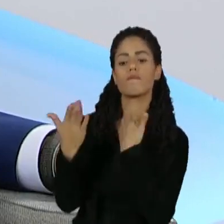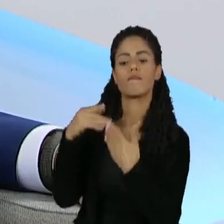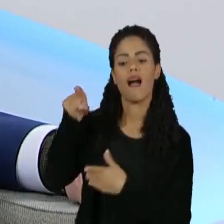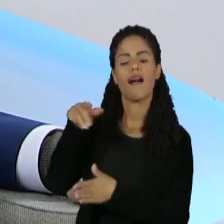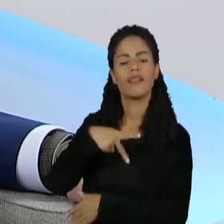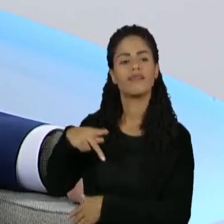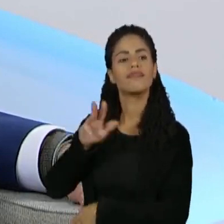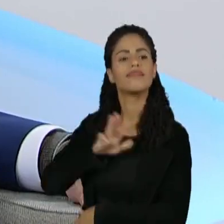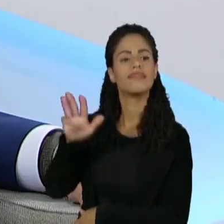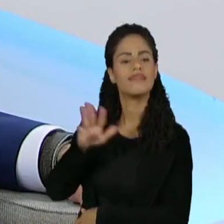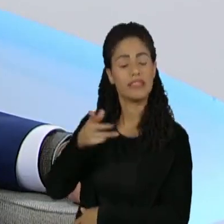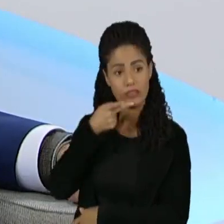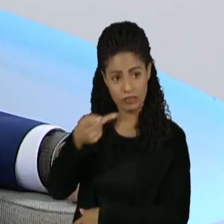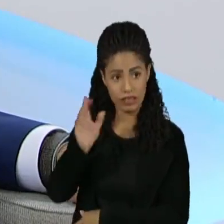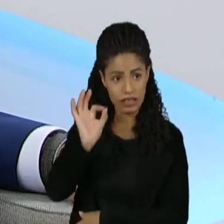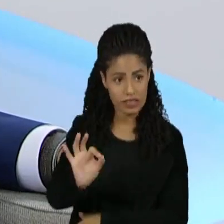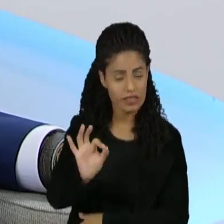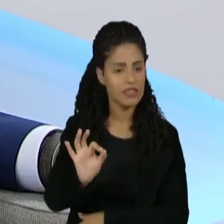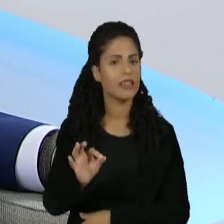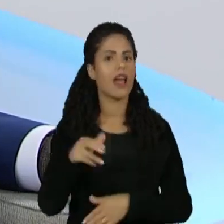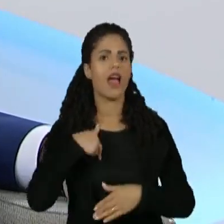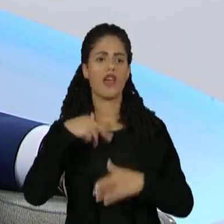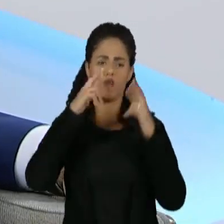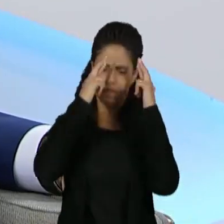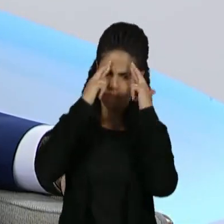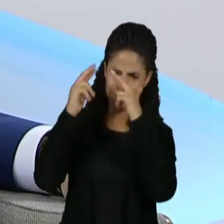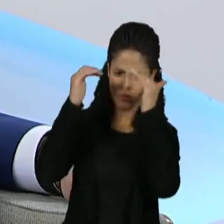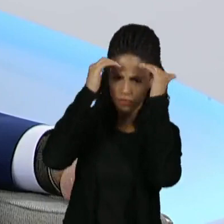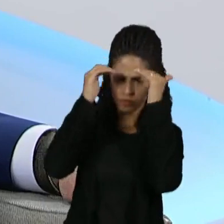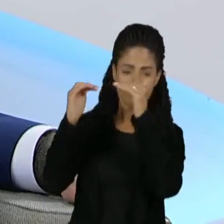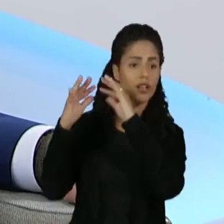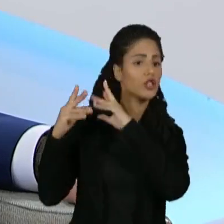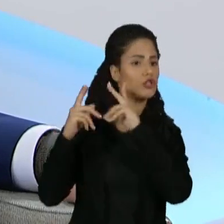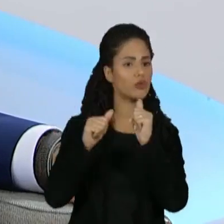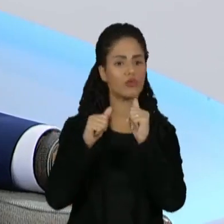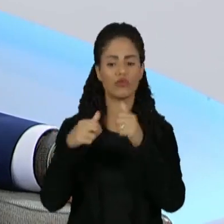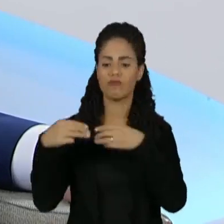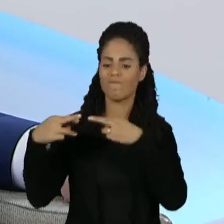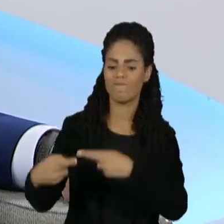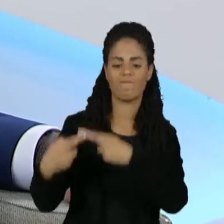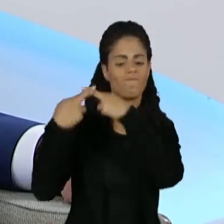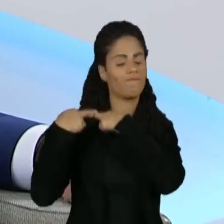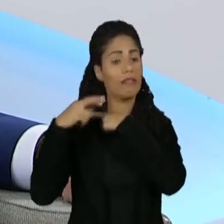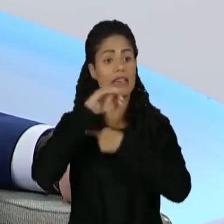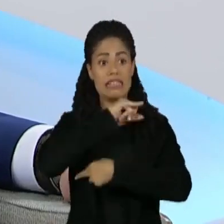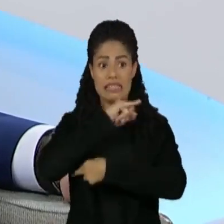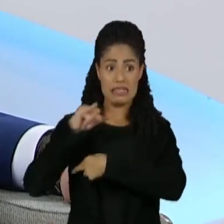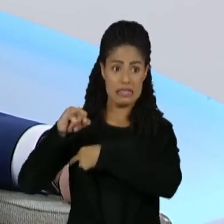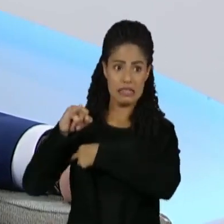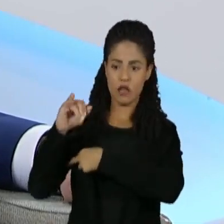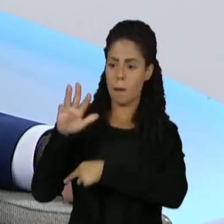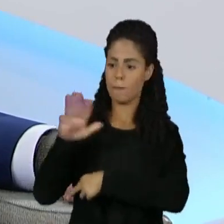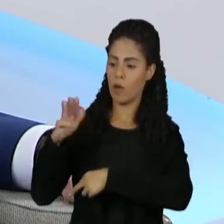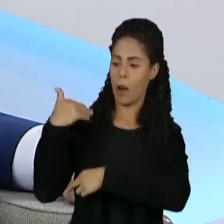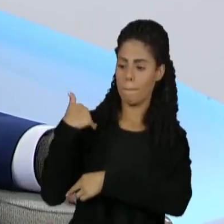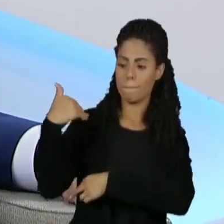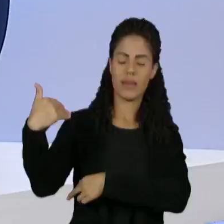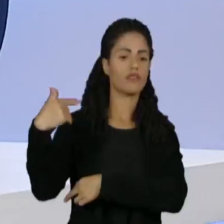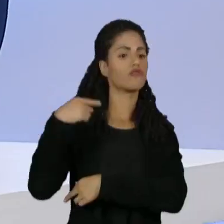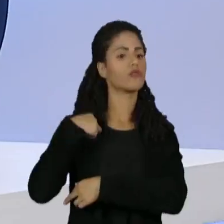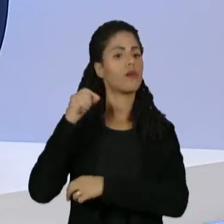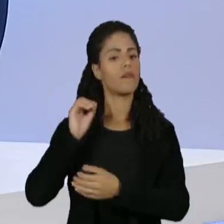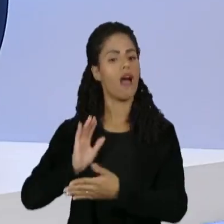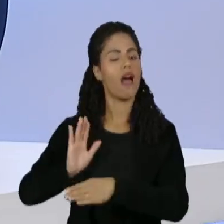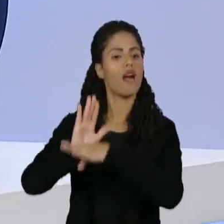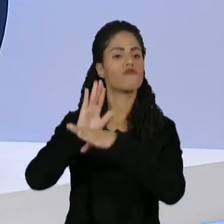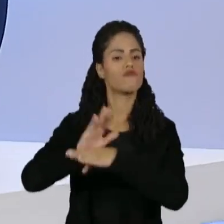É óbvio que eu disse certa vez, eu tenho muito respeito às liturgias, aos cargos. Se o presidente me chamar para um diálogo em prol do